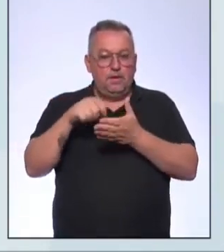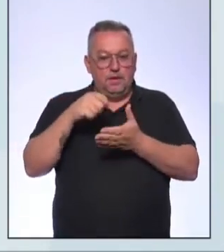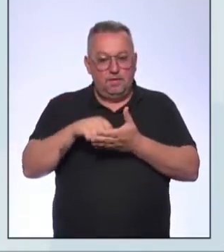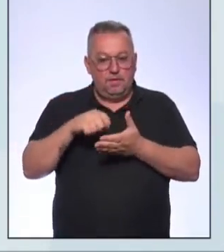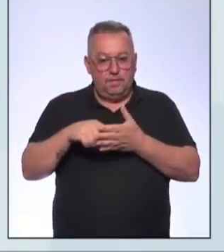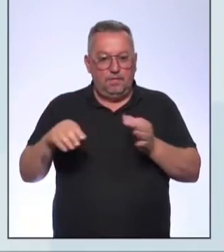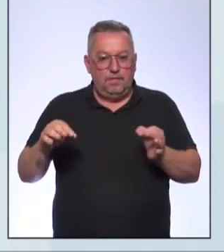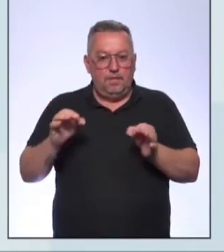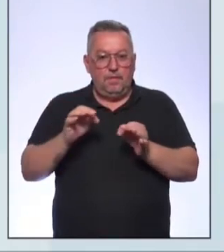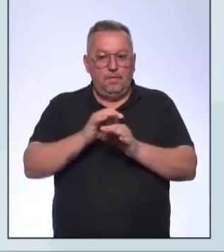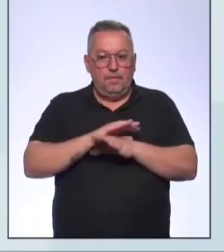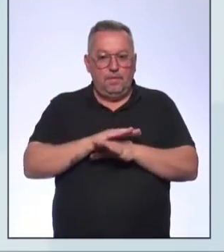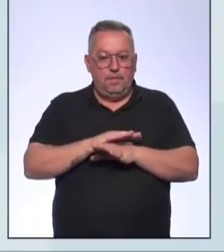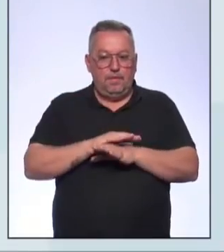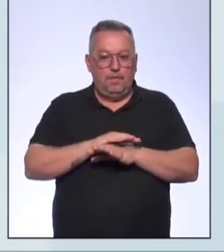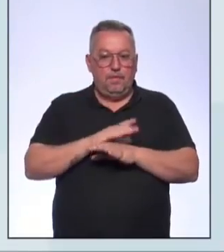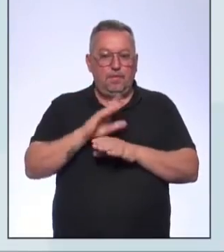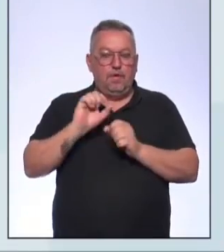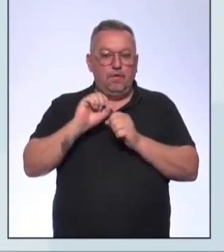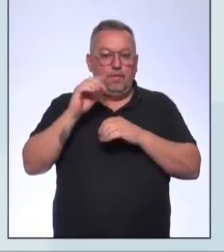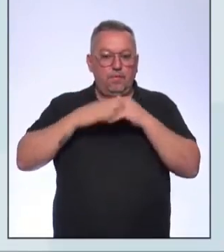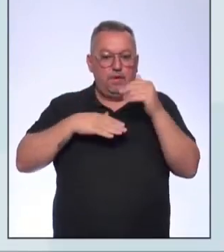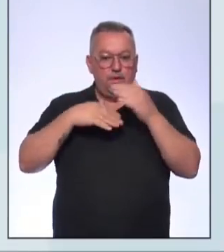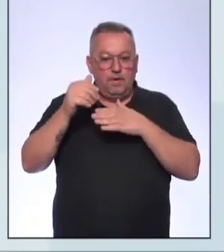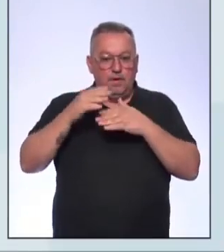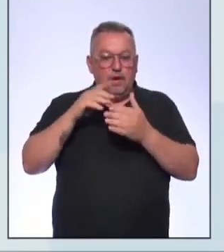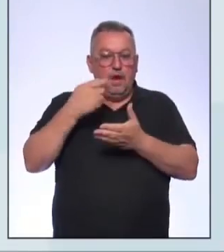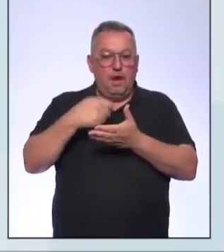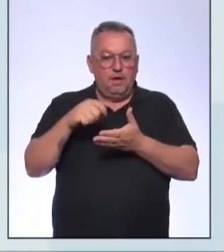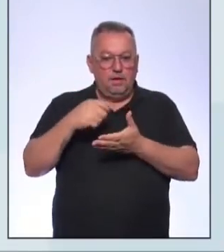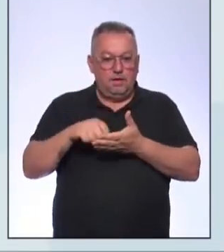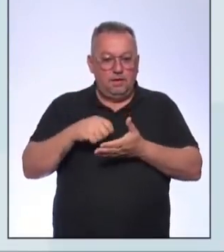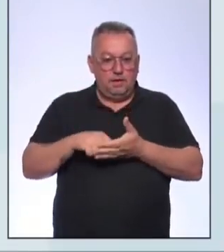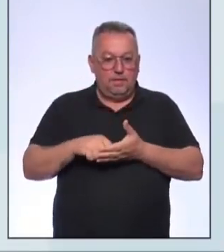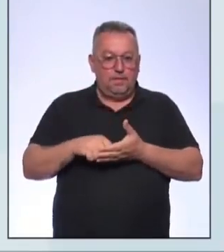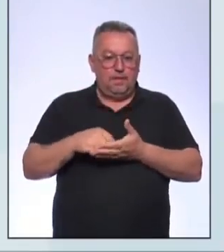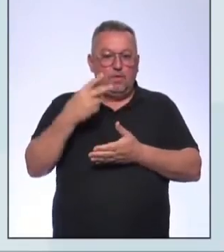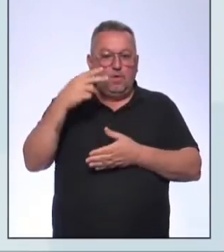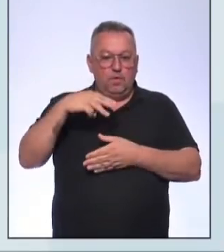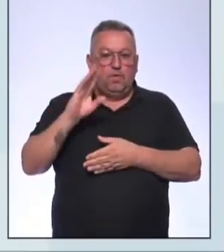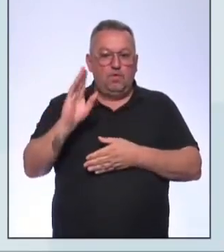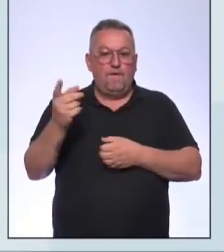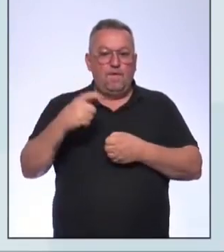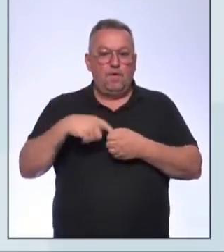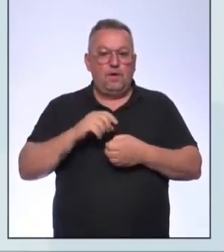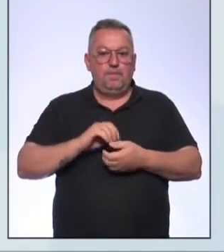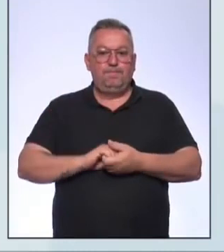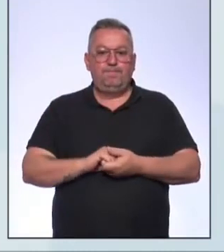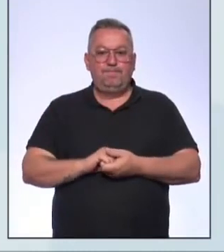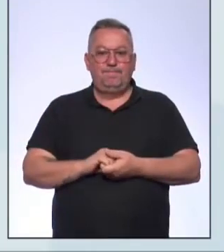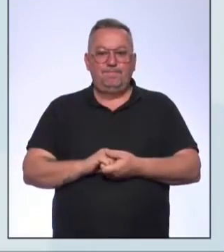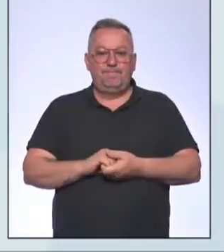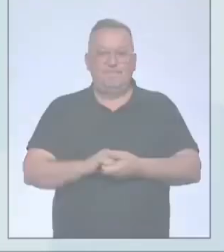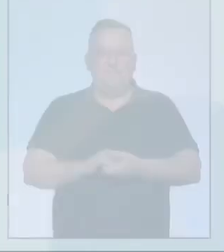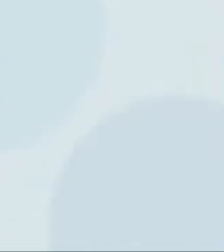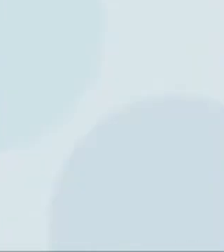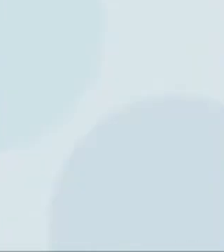frases completas. Para quê? Para a gente praticar a escrita, certo? Então, 2 minutos e a gente já volta.